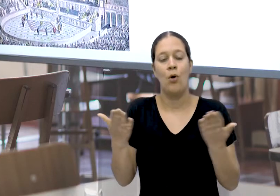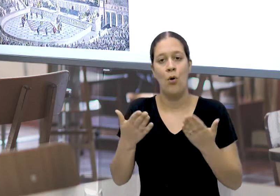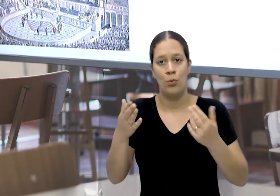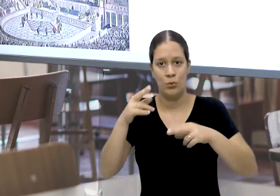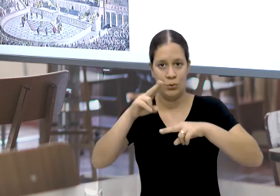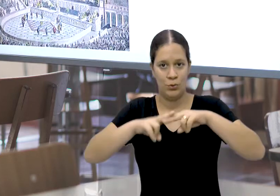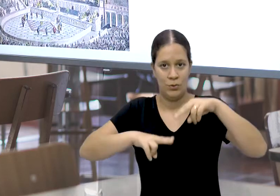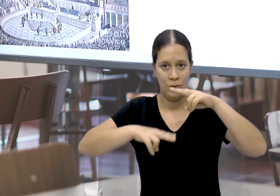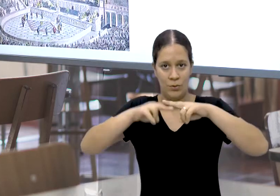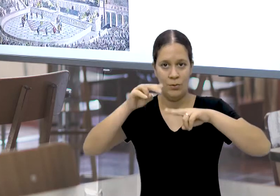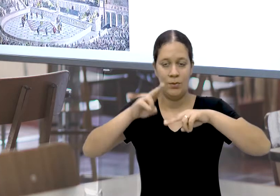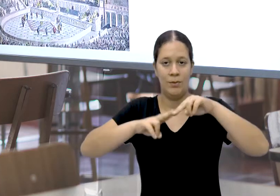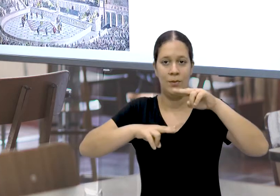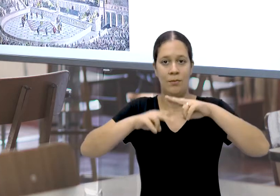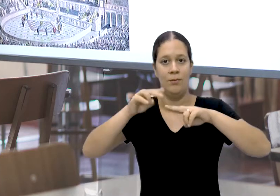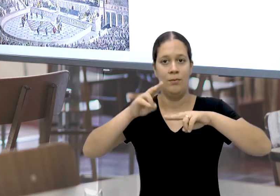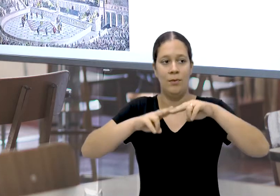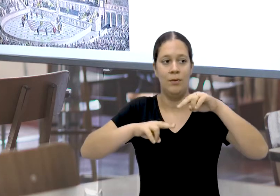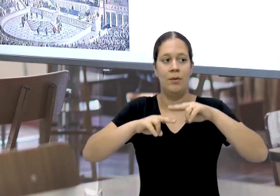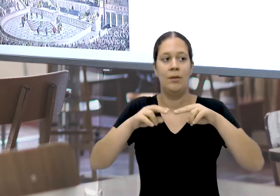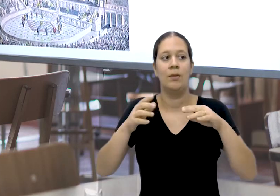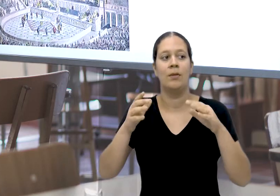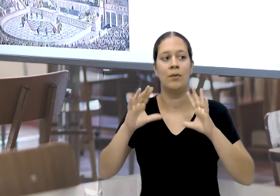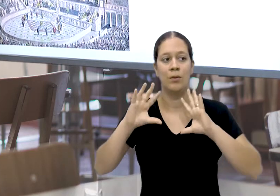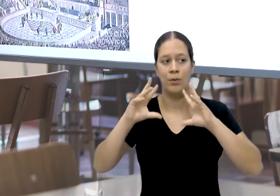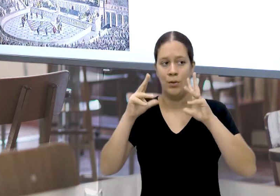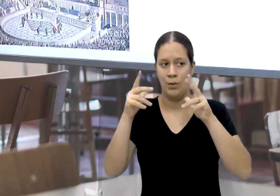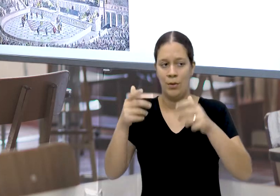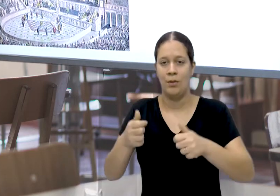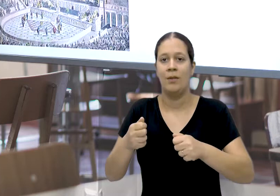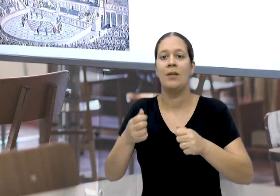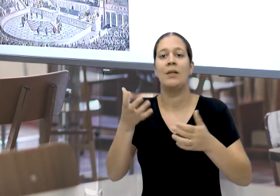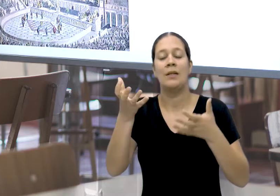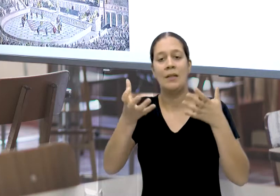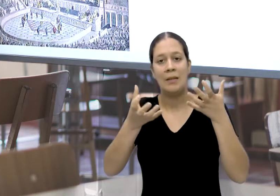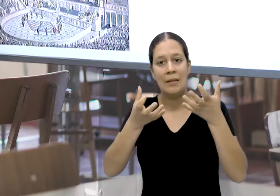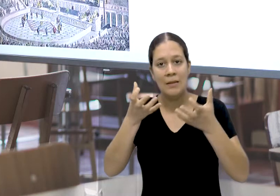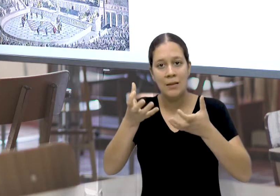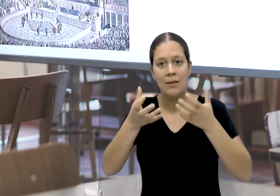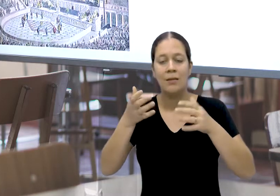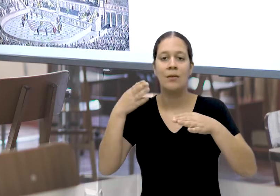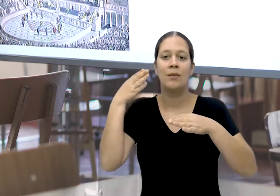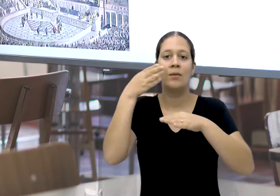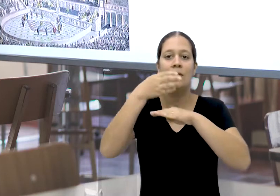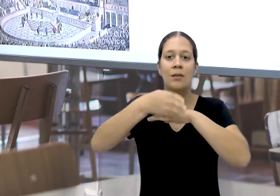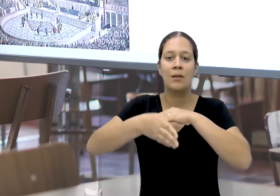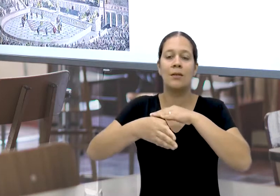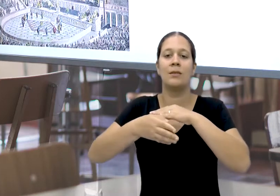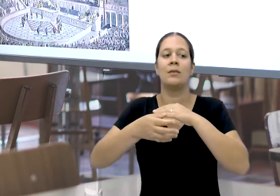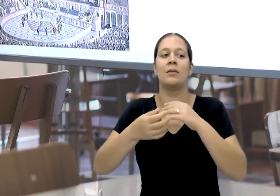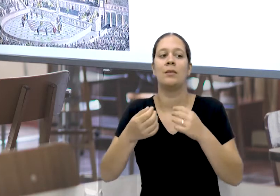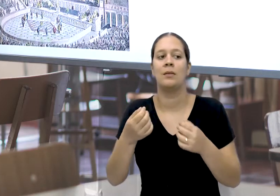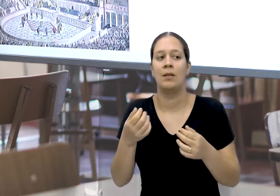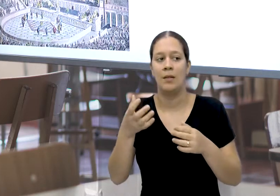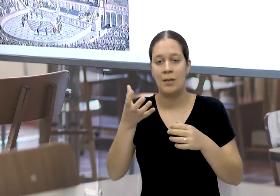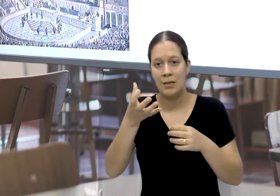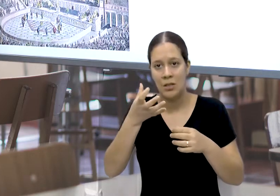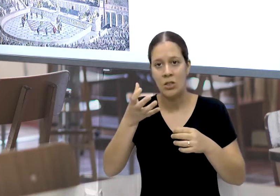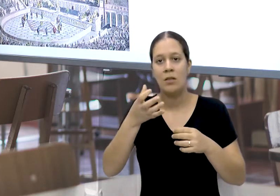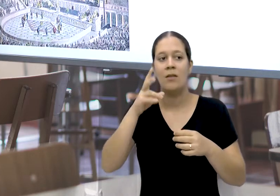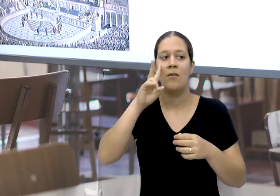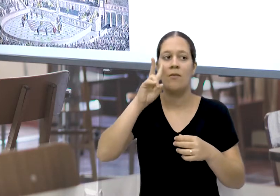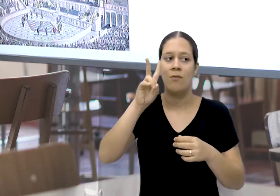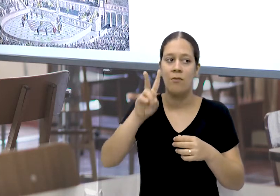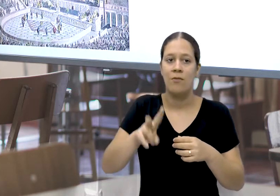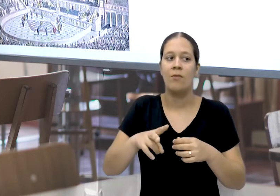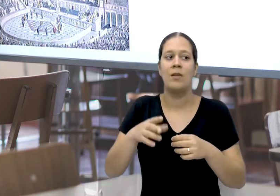da população na Grécia de 300, 400 anos antes de Cristo. Se orienta, se situa